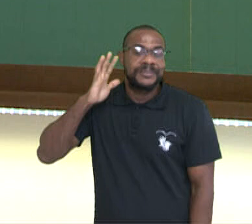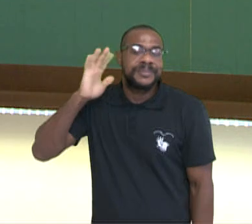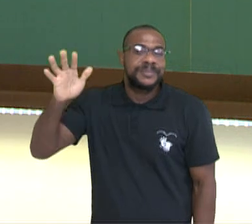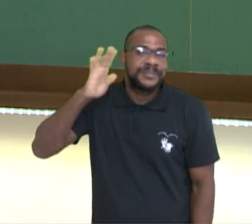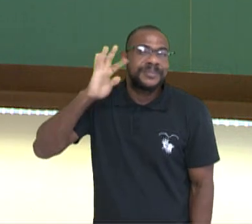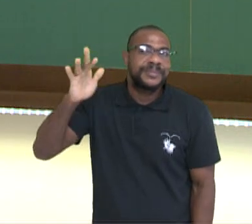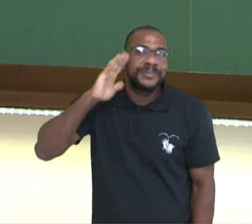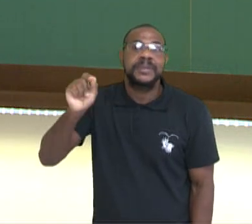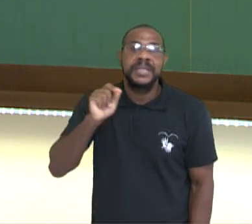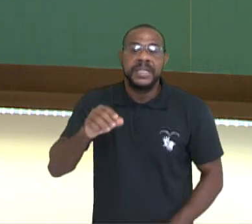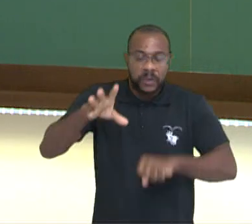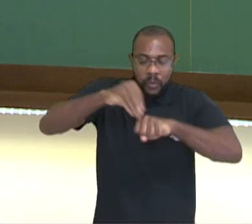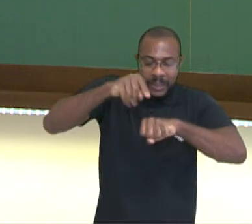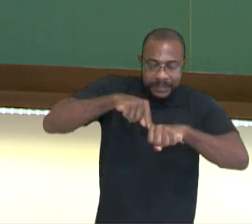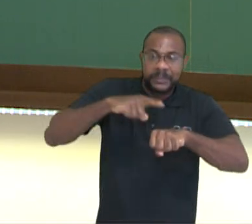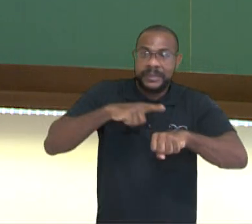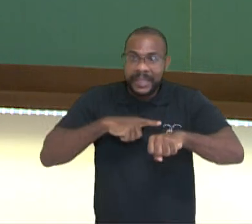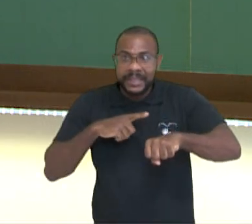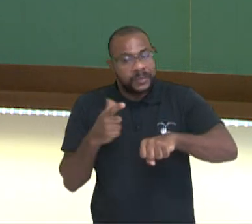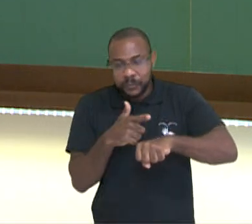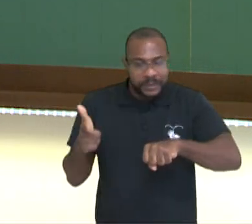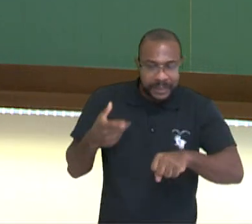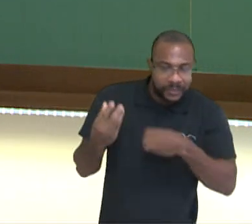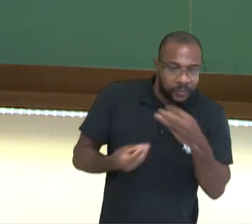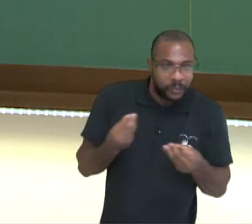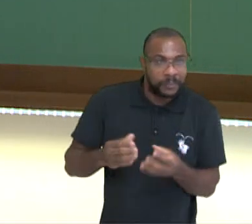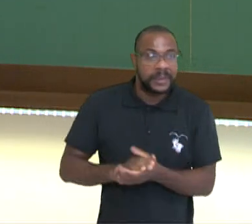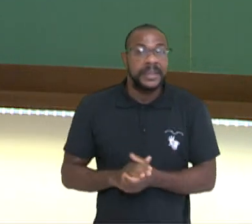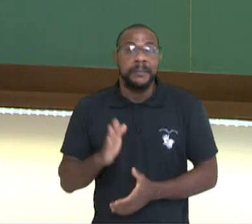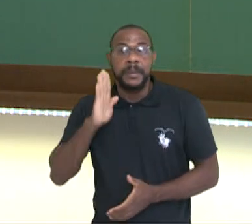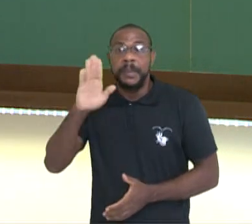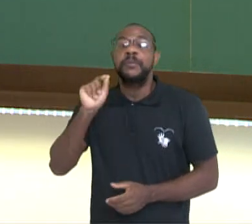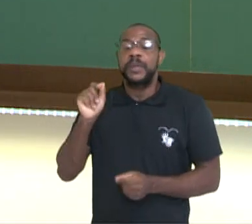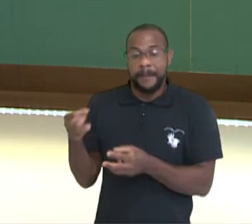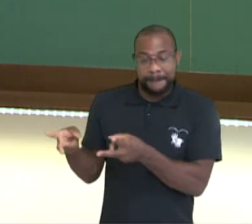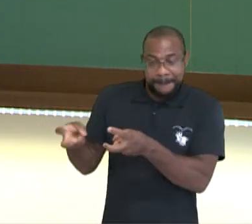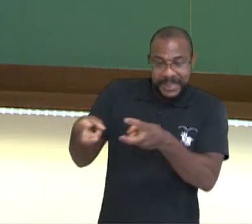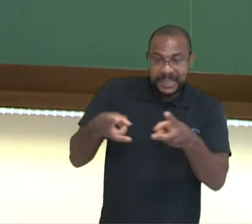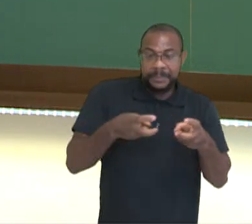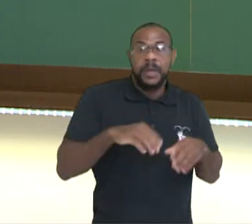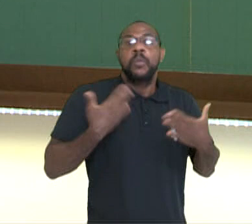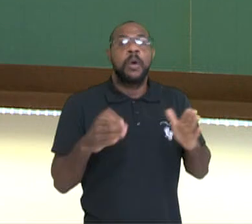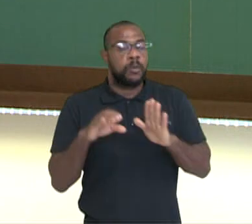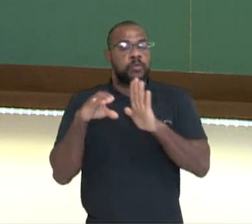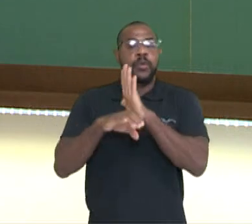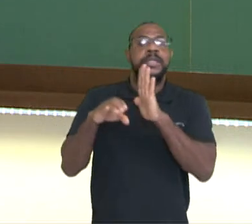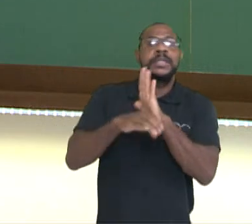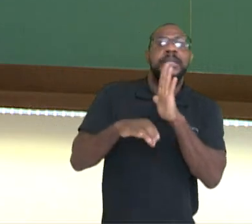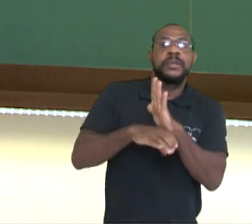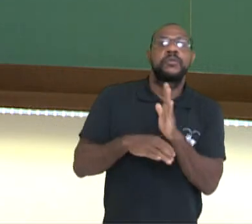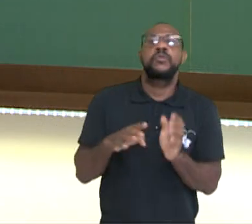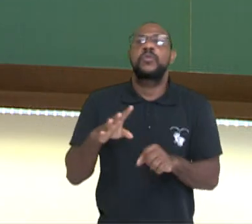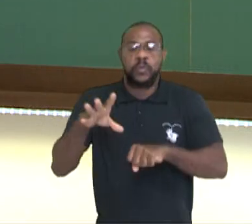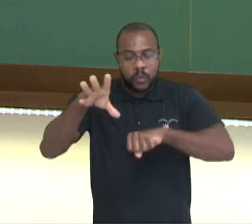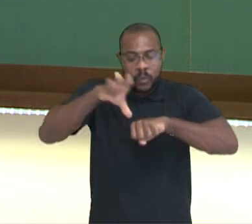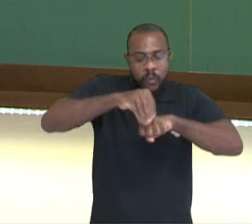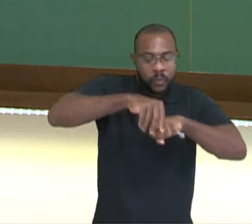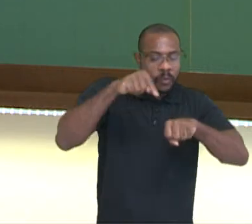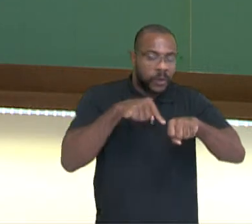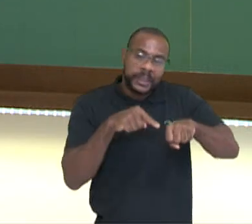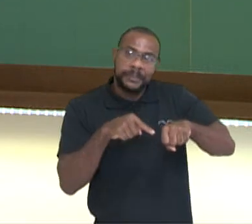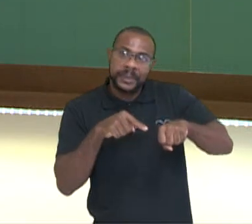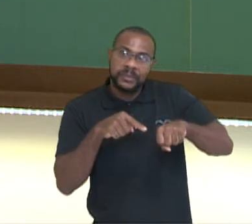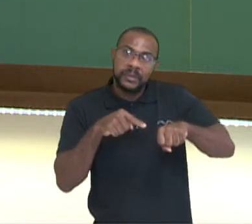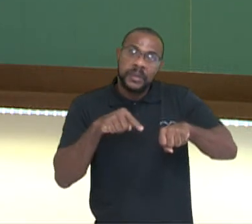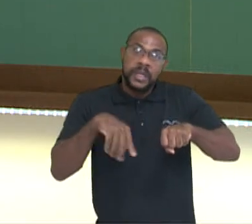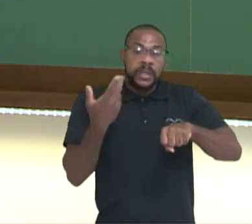existe ou não e como ele existe, se for o caso. E principalmente percebendo qual é o conceito de conhecimento, qual é o conceito que nos